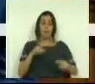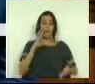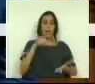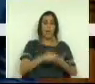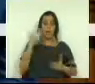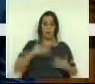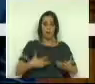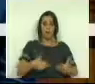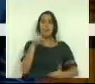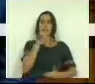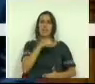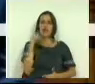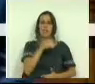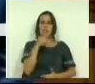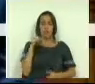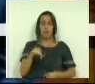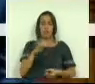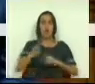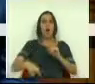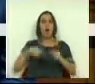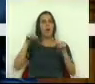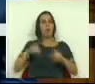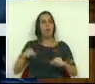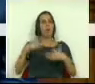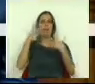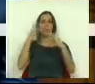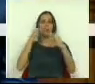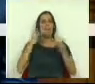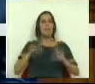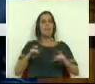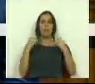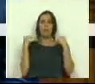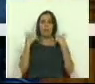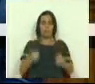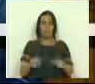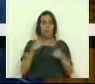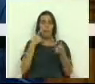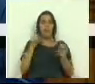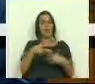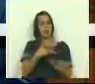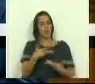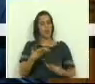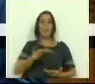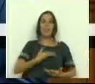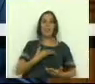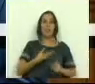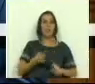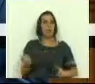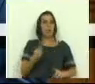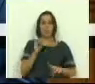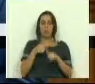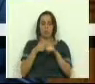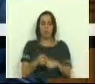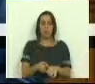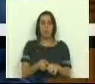resultado da austeridade e dos sacrifícios, aquilo que se torna hoje absolutamente inevitável é a renegociação da dívida e não o